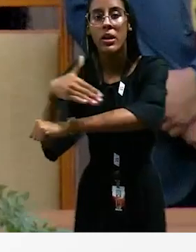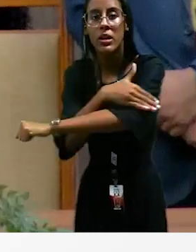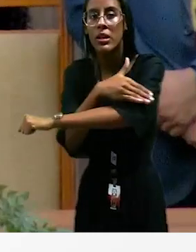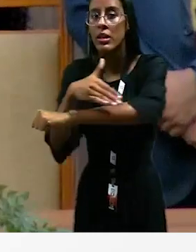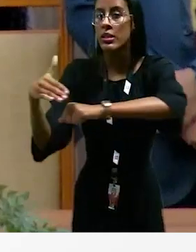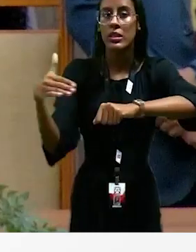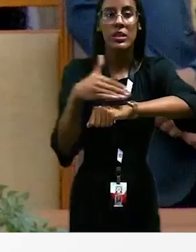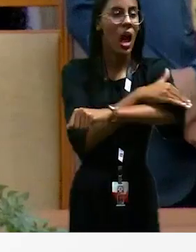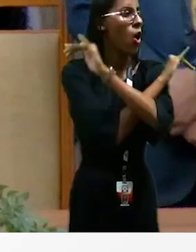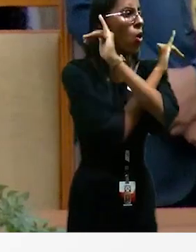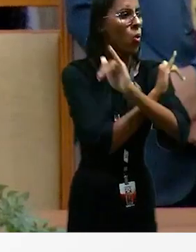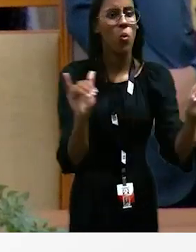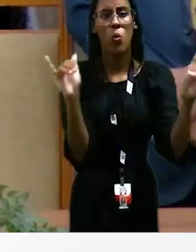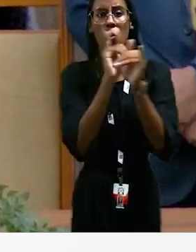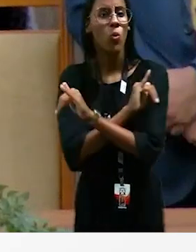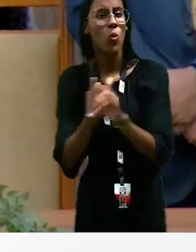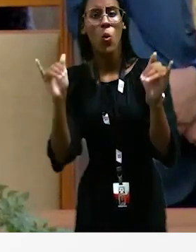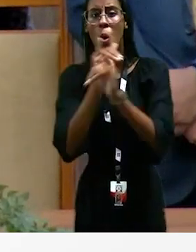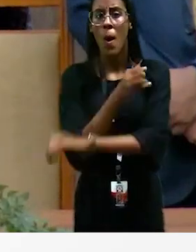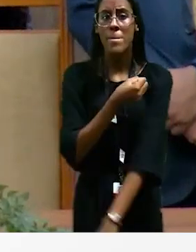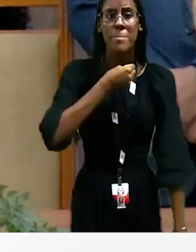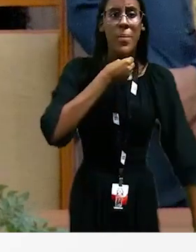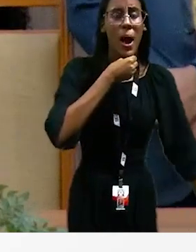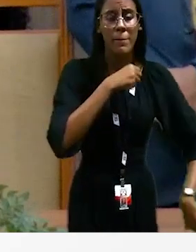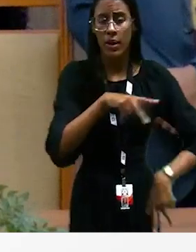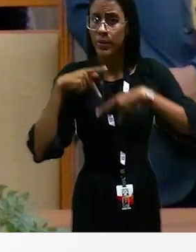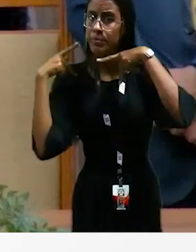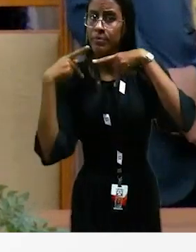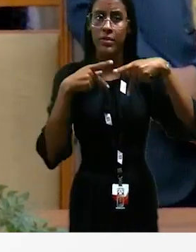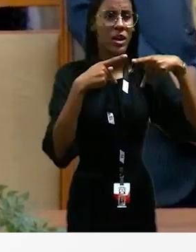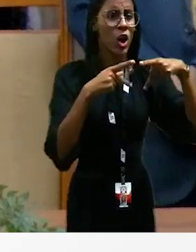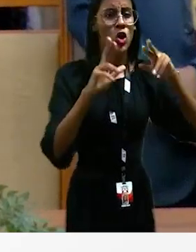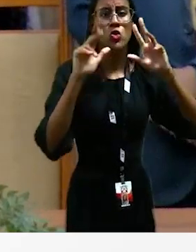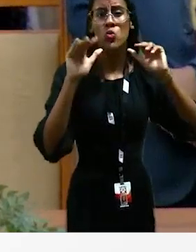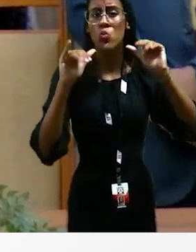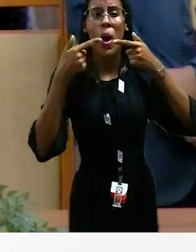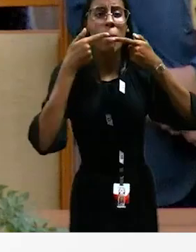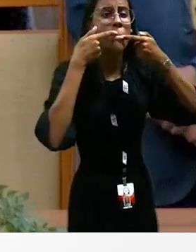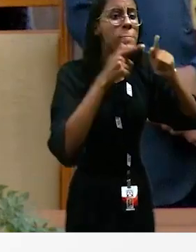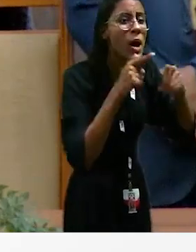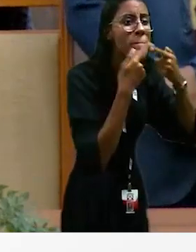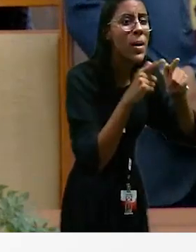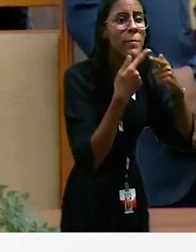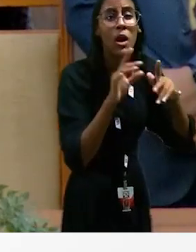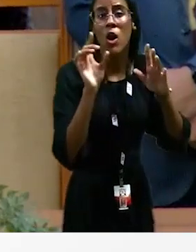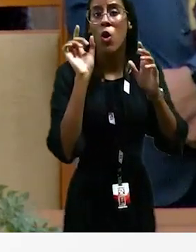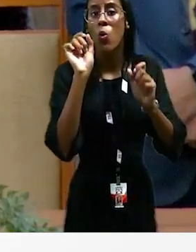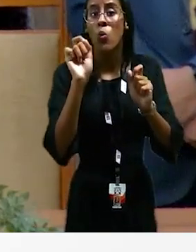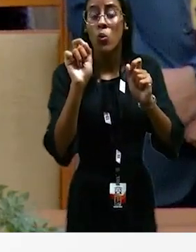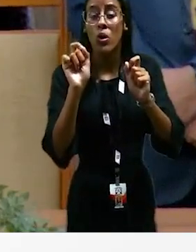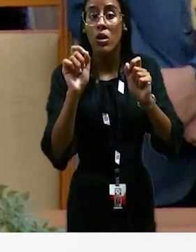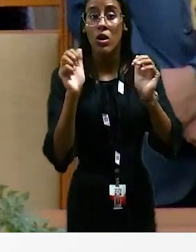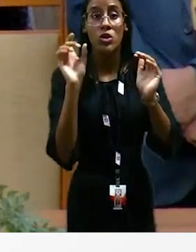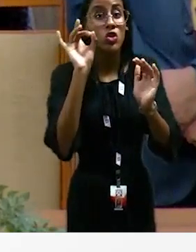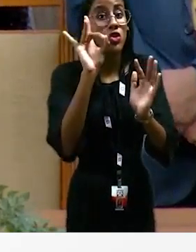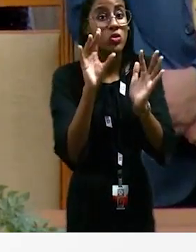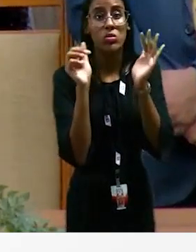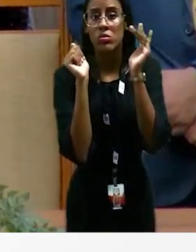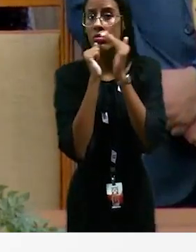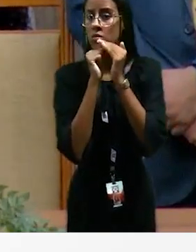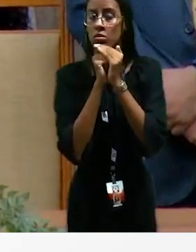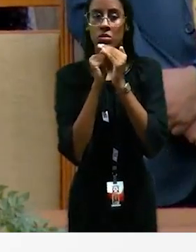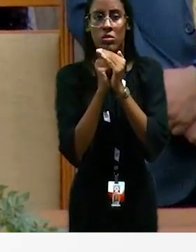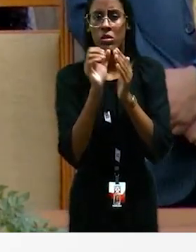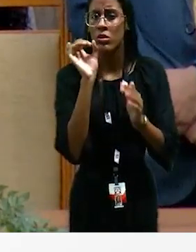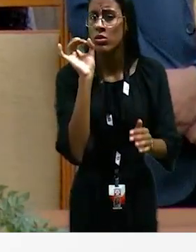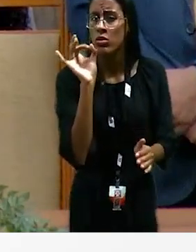atacou ninguém ele não atacou as pessoas ele apenas fez uma oração fez uma oração